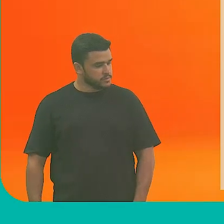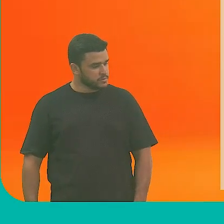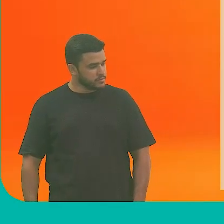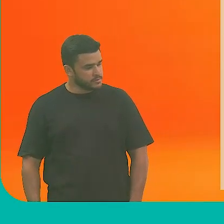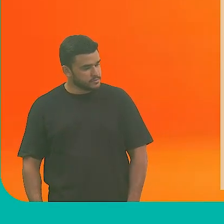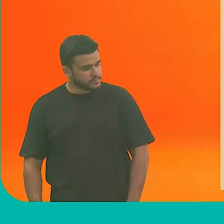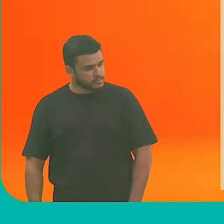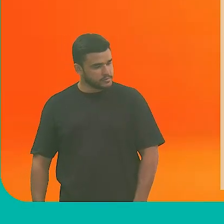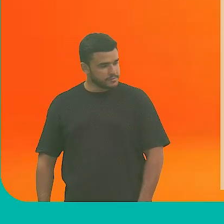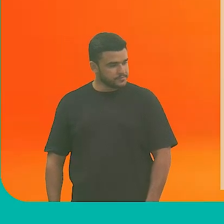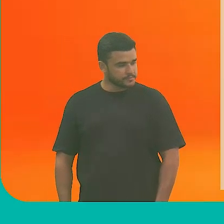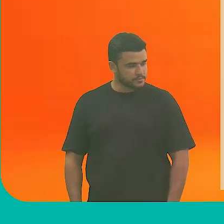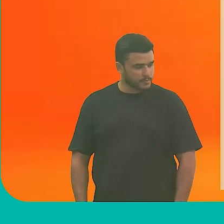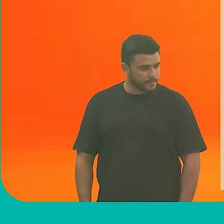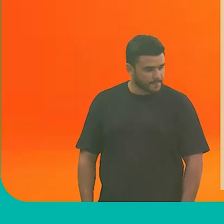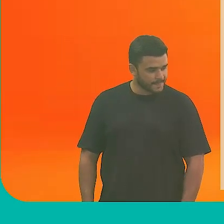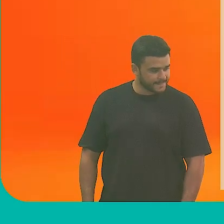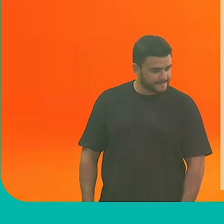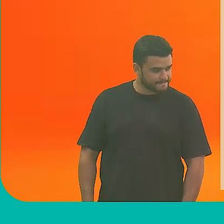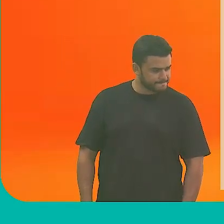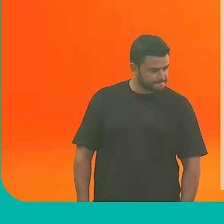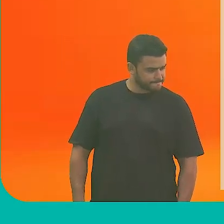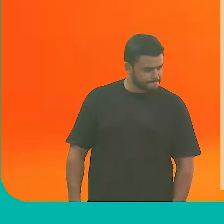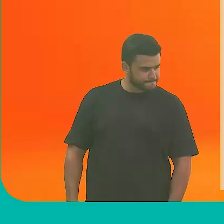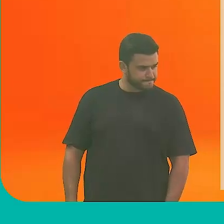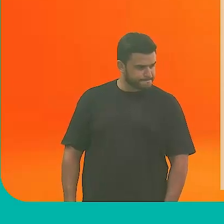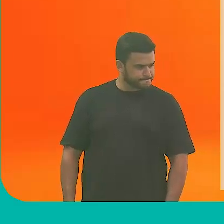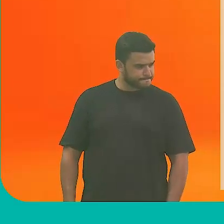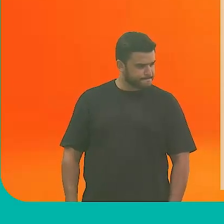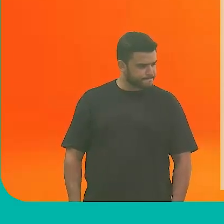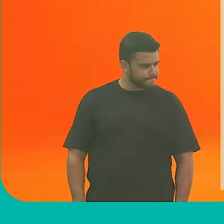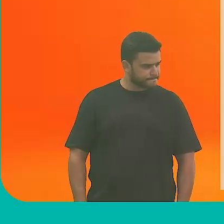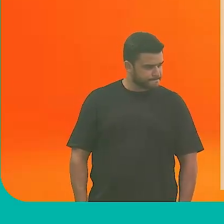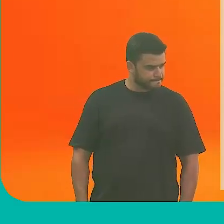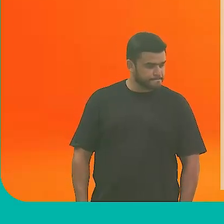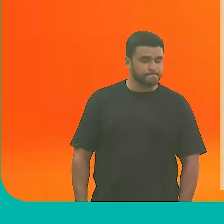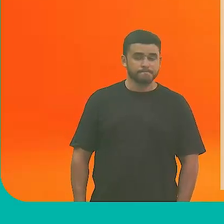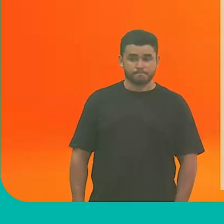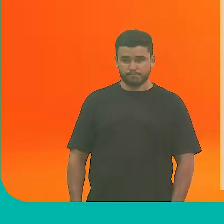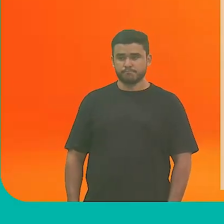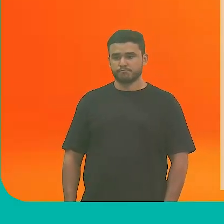Na horizontal é que criptomoeda?